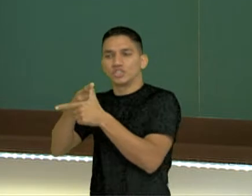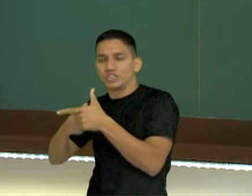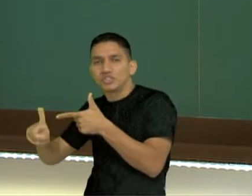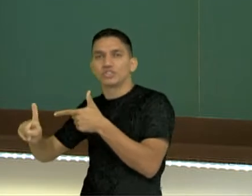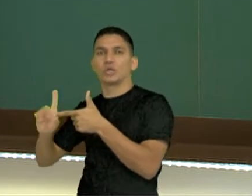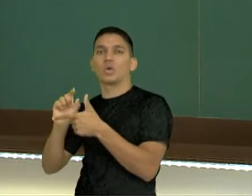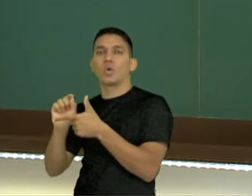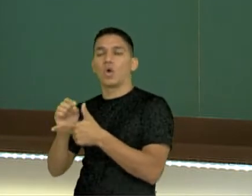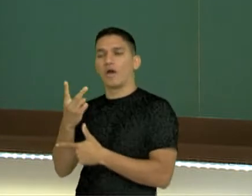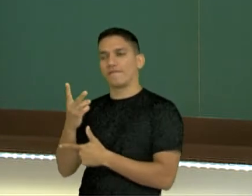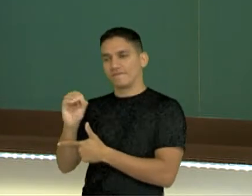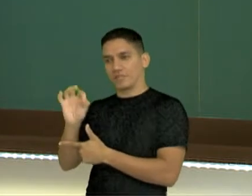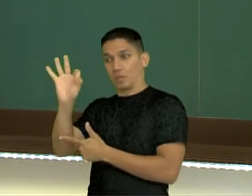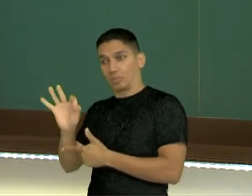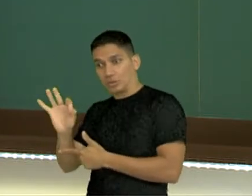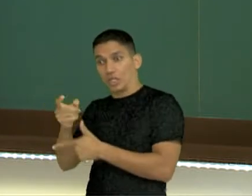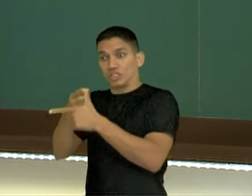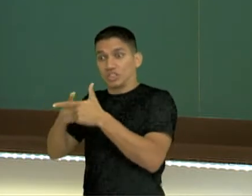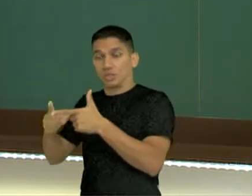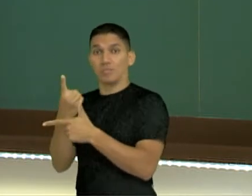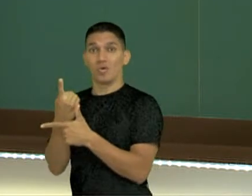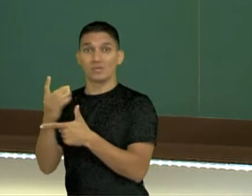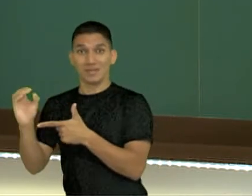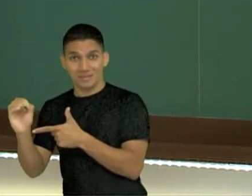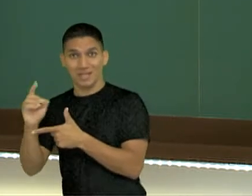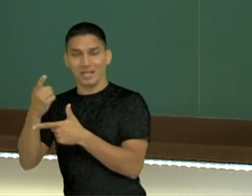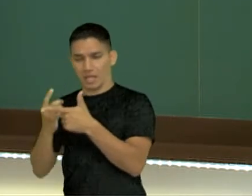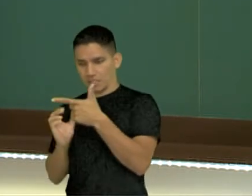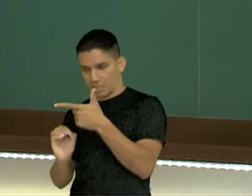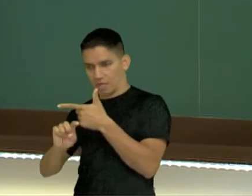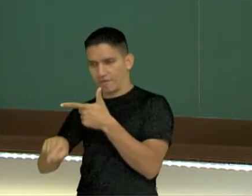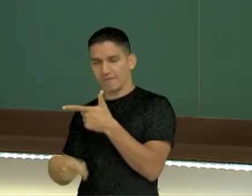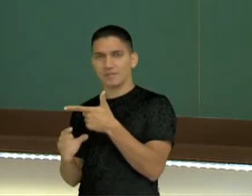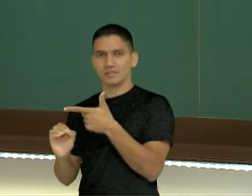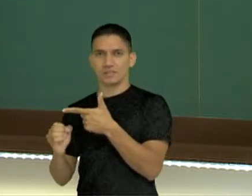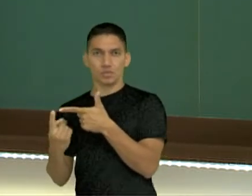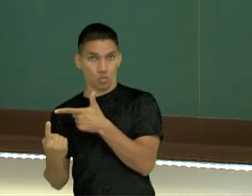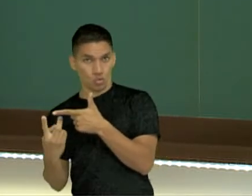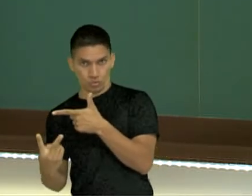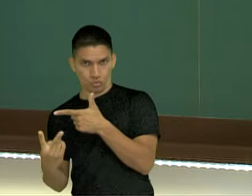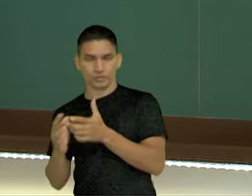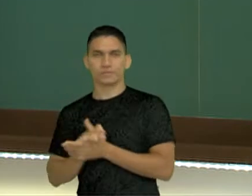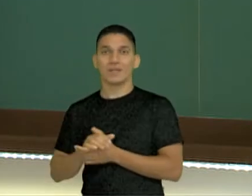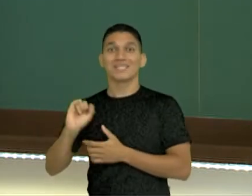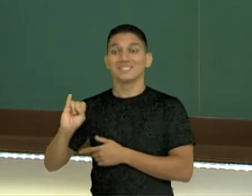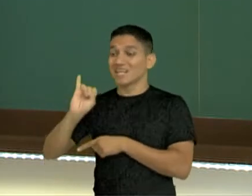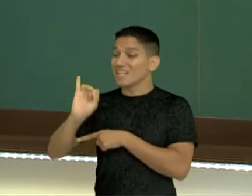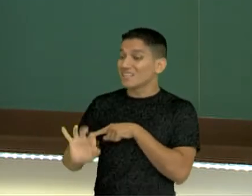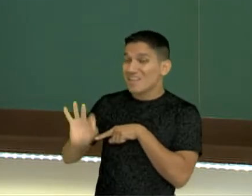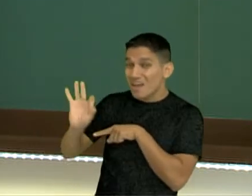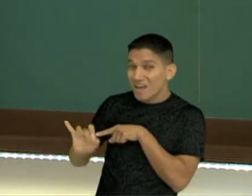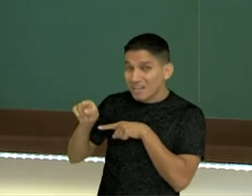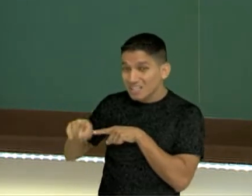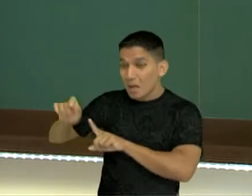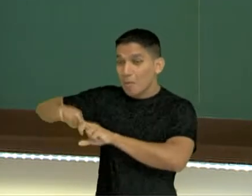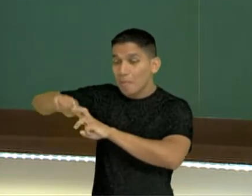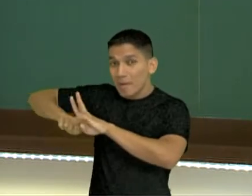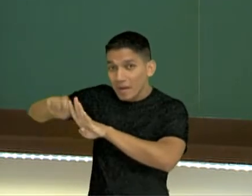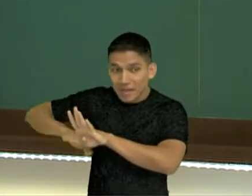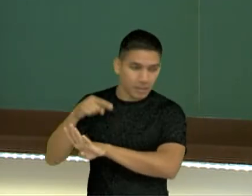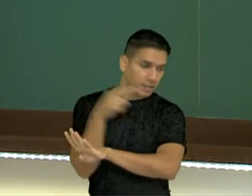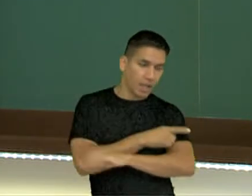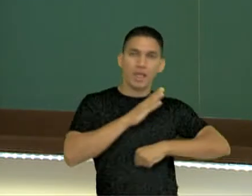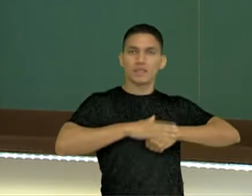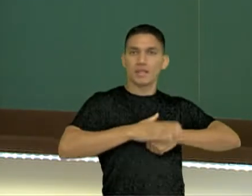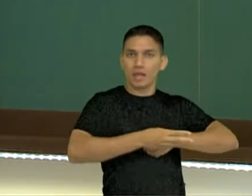que é este valor que eu vou colocar. Se a taxa está em meses, o tempo também tem que estar em meses, ou seja, a taxa e o